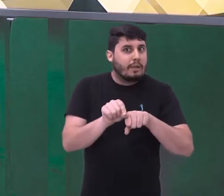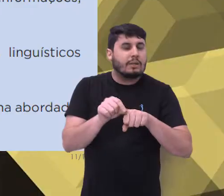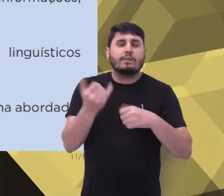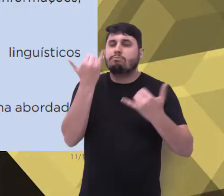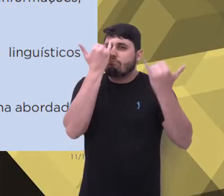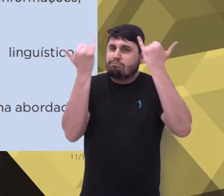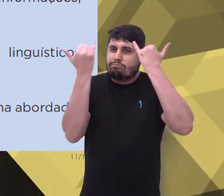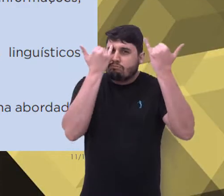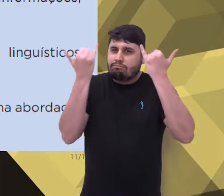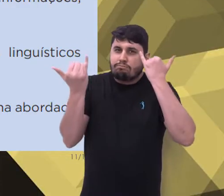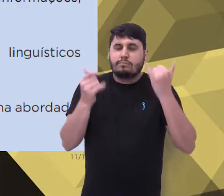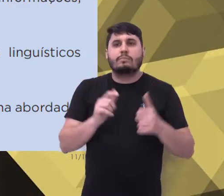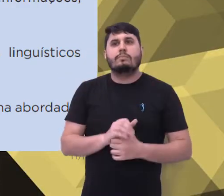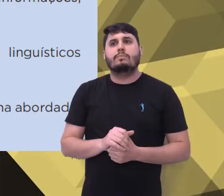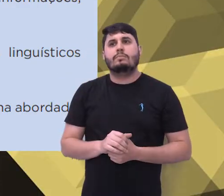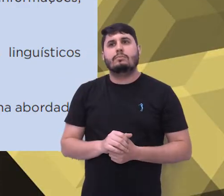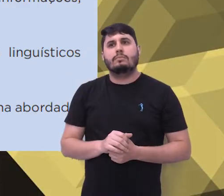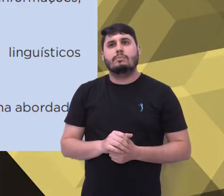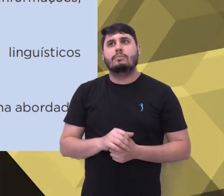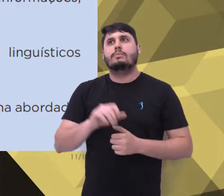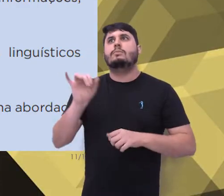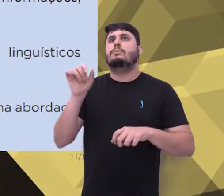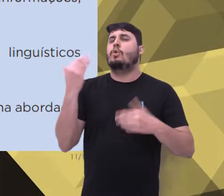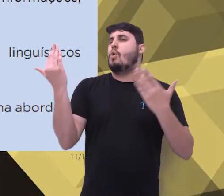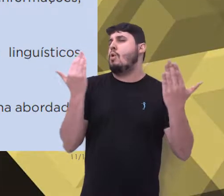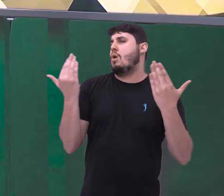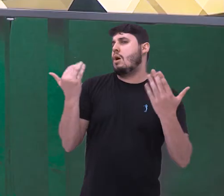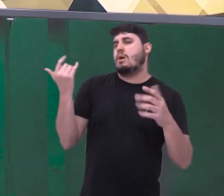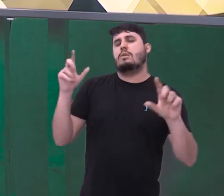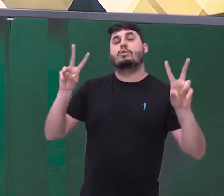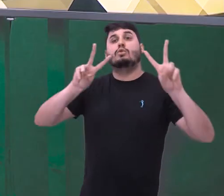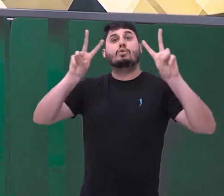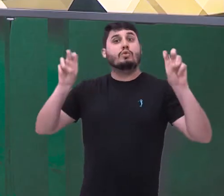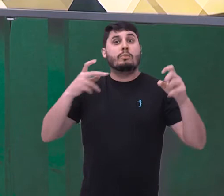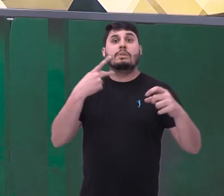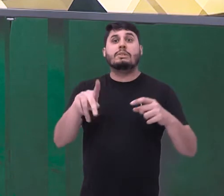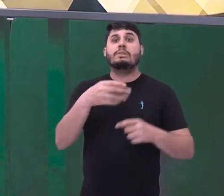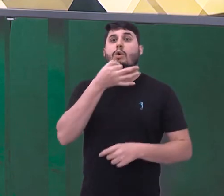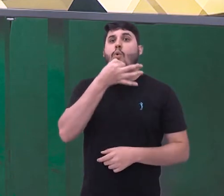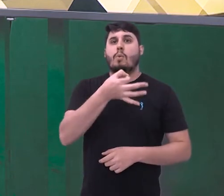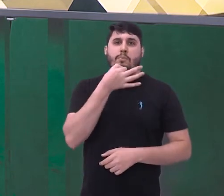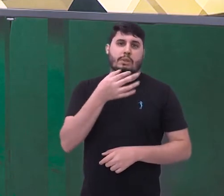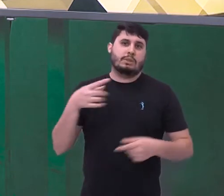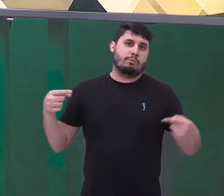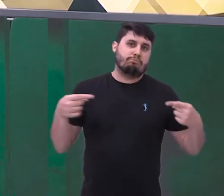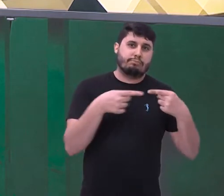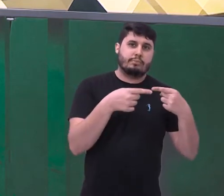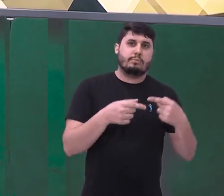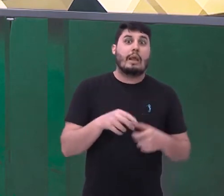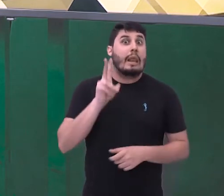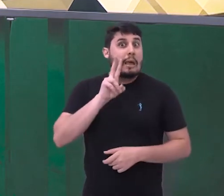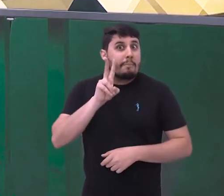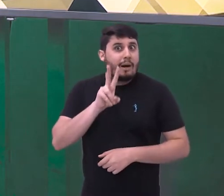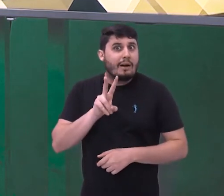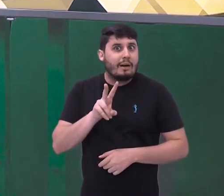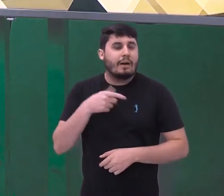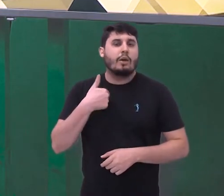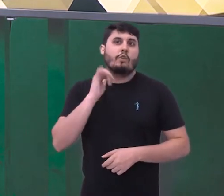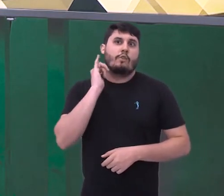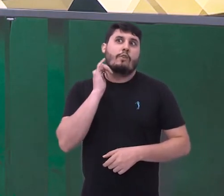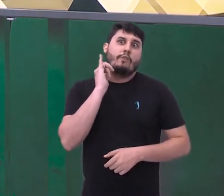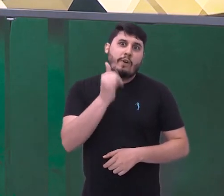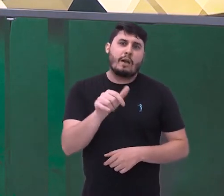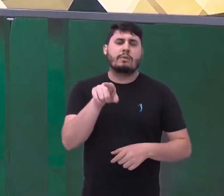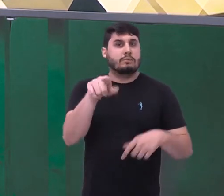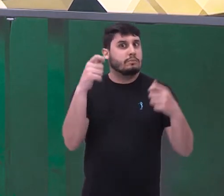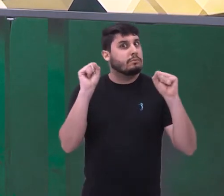argumentos, fatos, opiniões e argumentos em defesa do seu ponto de vista. Viu o que eu acabei de dizer? Você tem que tirar